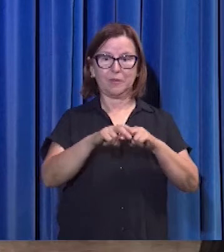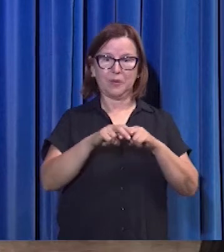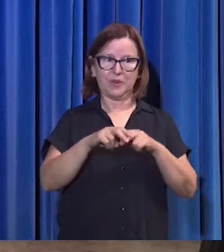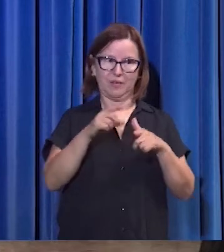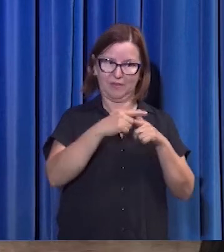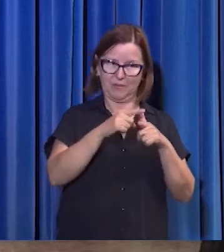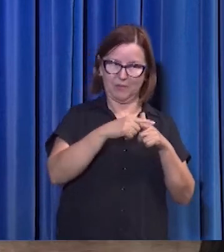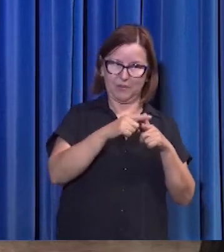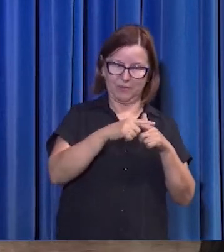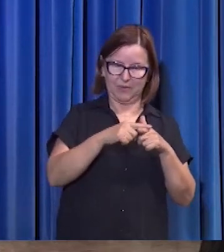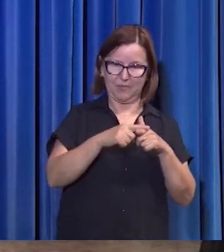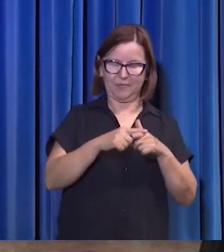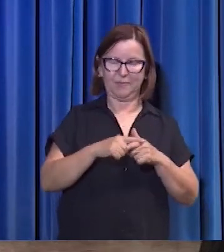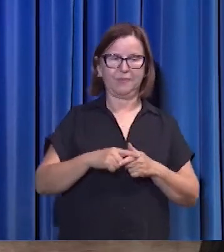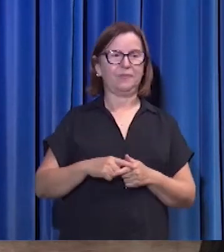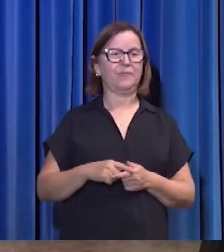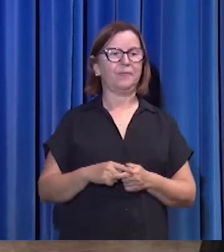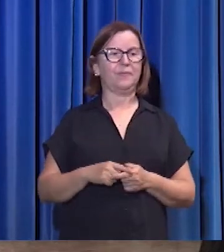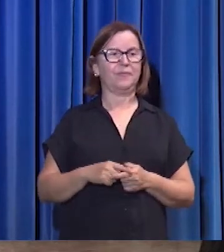vida.